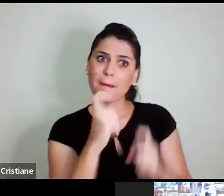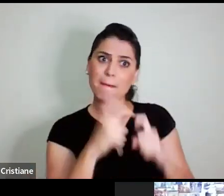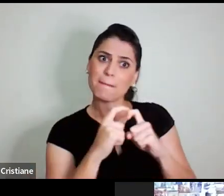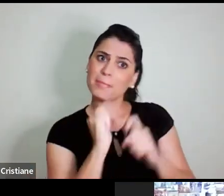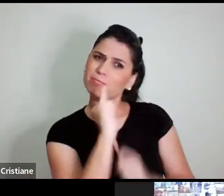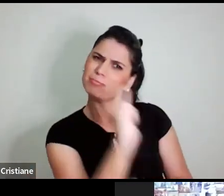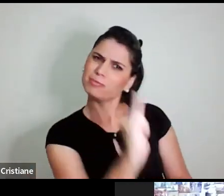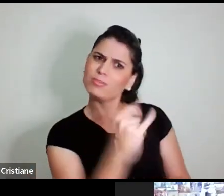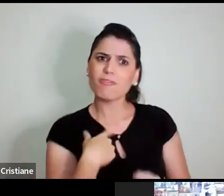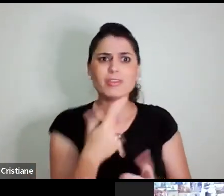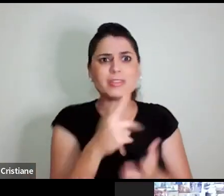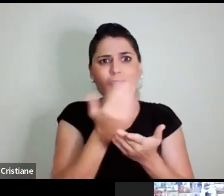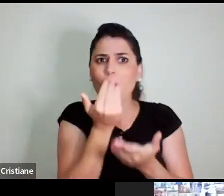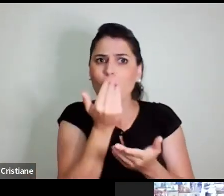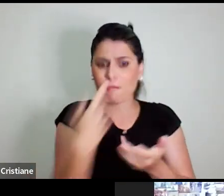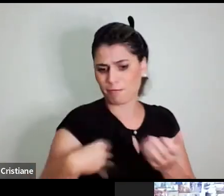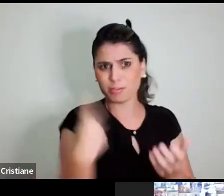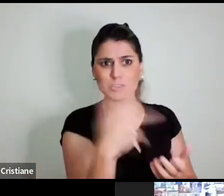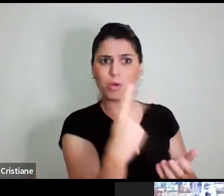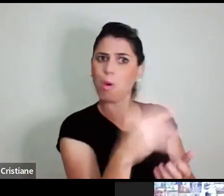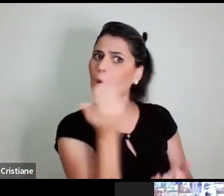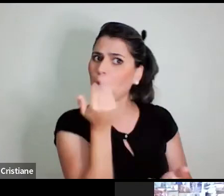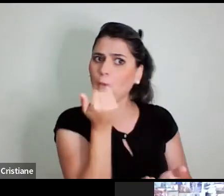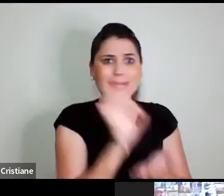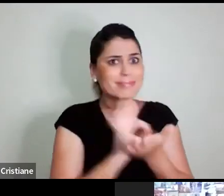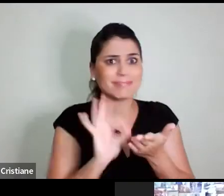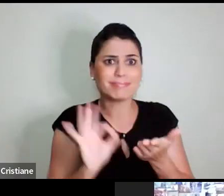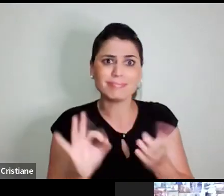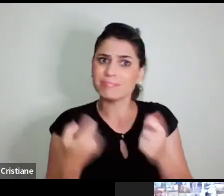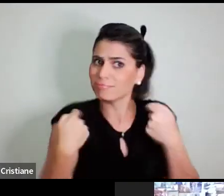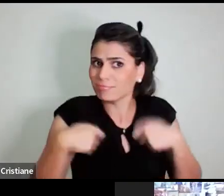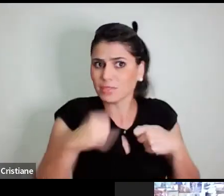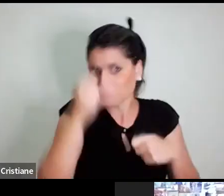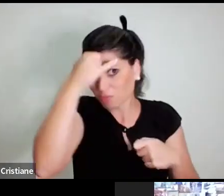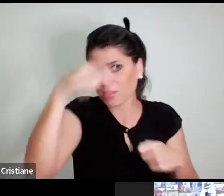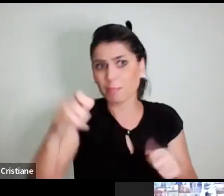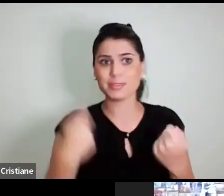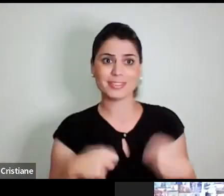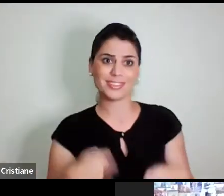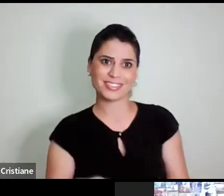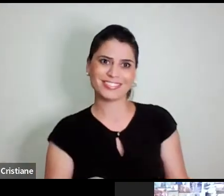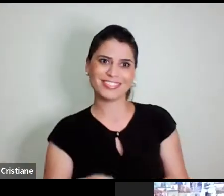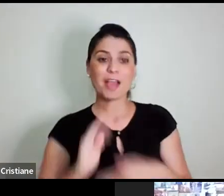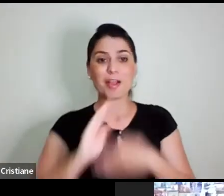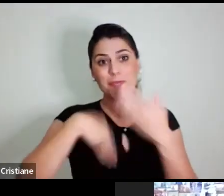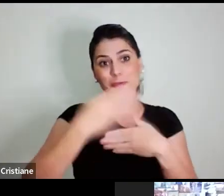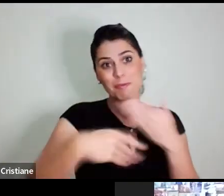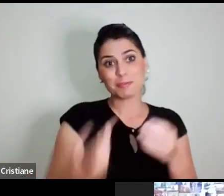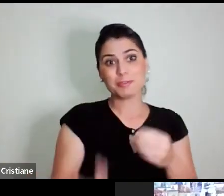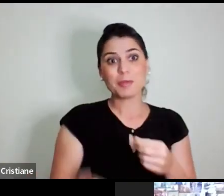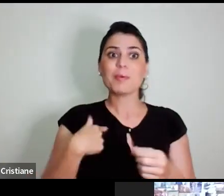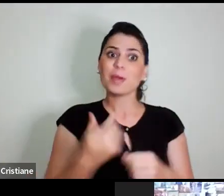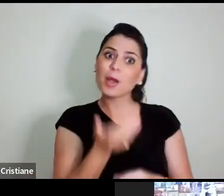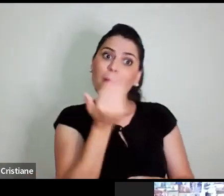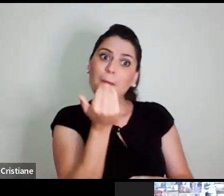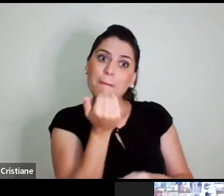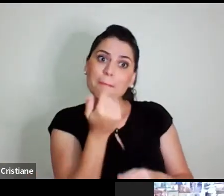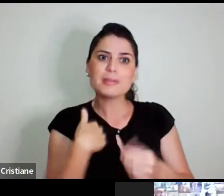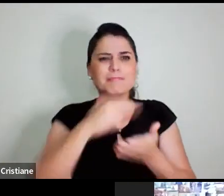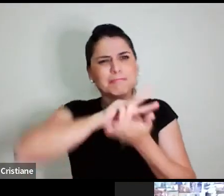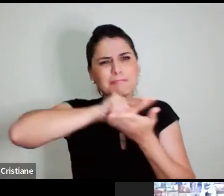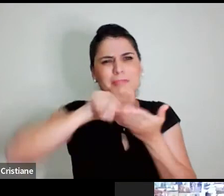pode. E o Adrianinho começou a utilizar o projeto e teve um resultado fantástico. Mas hoje nós estamos aqui com você.